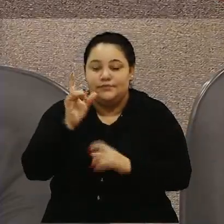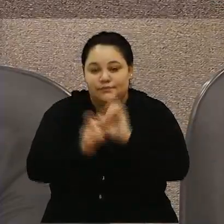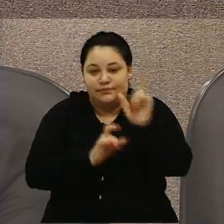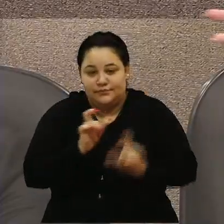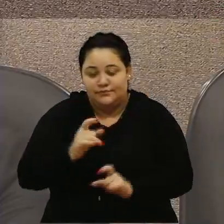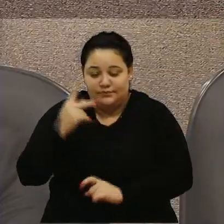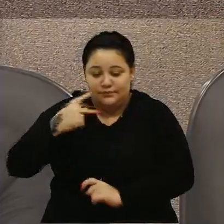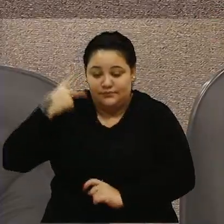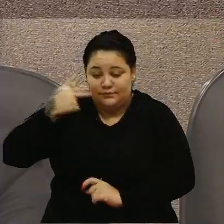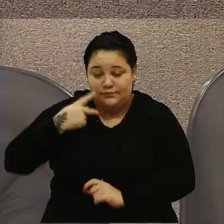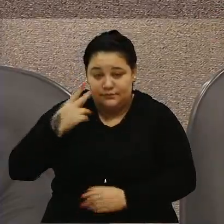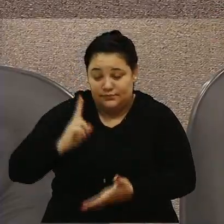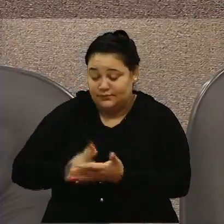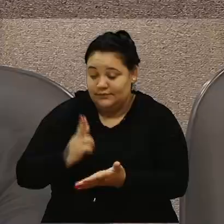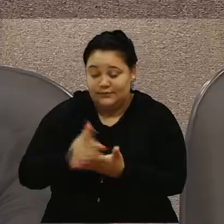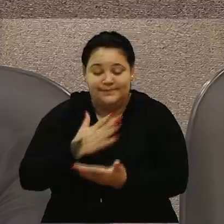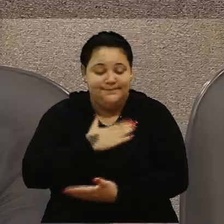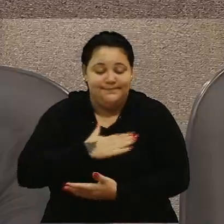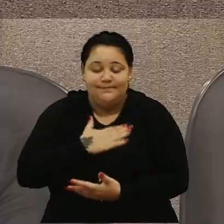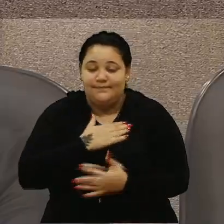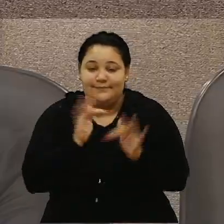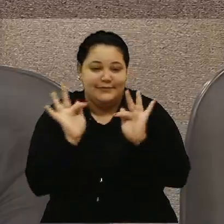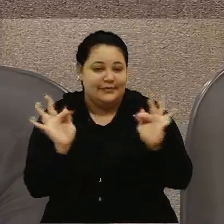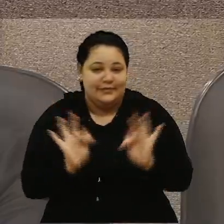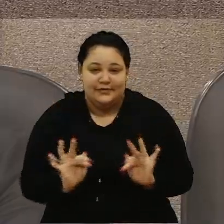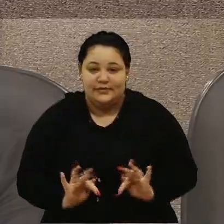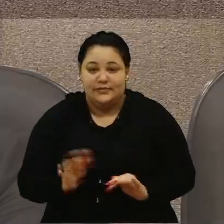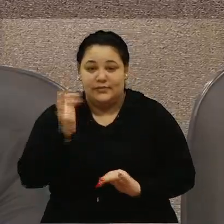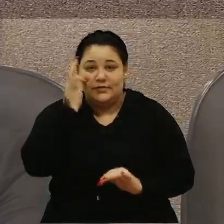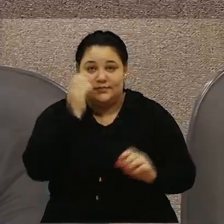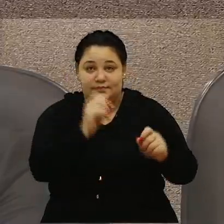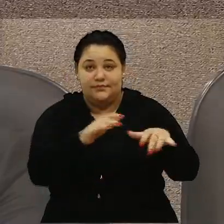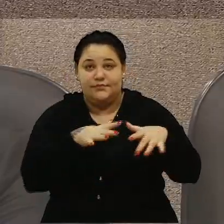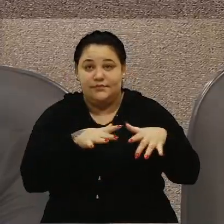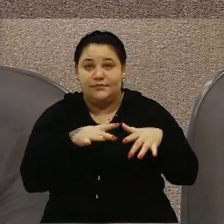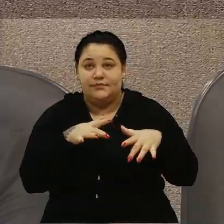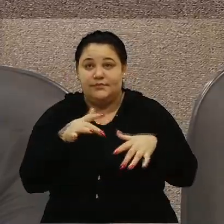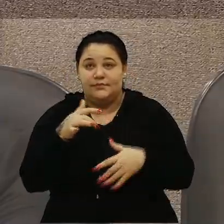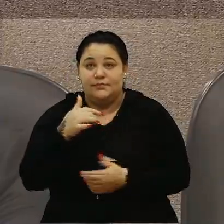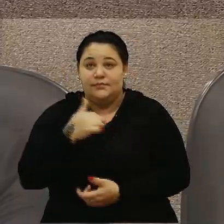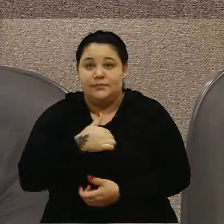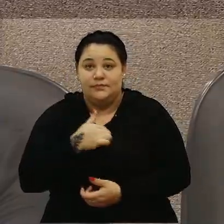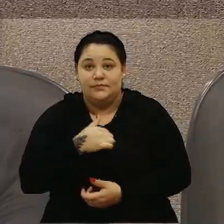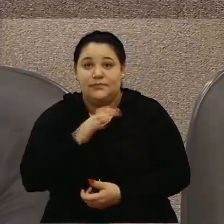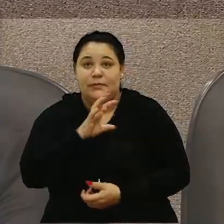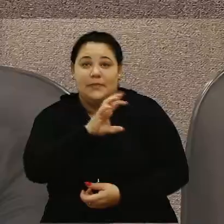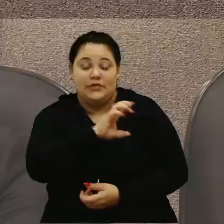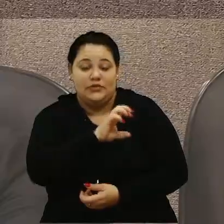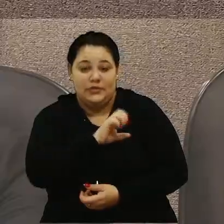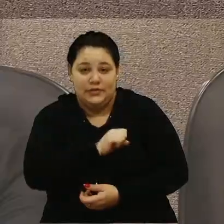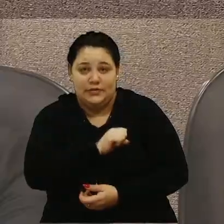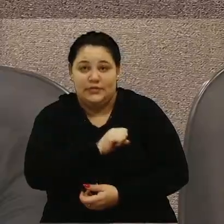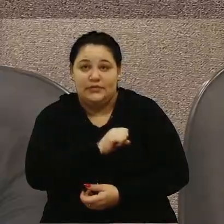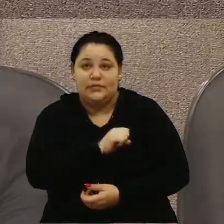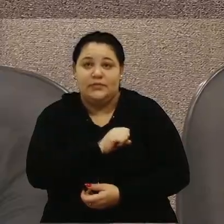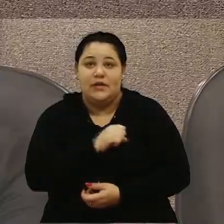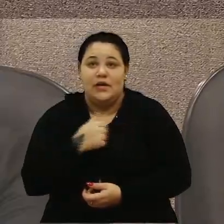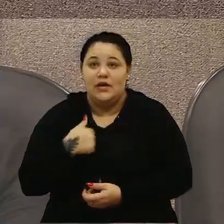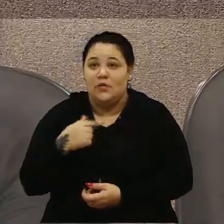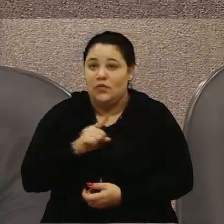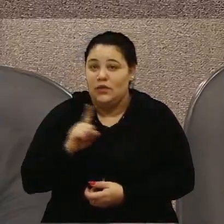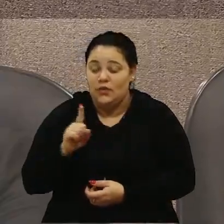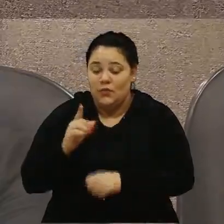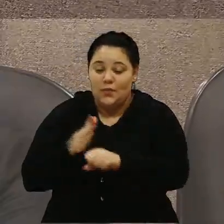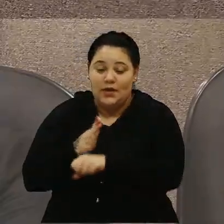sempre uma alegria ter vocês conosco aqui no plenário. Eu sou uma apaixonada, não participei de grupos, né? A